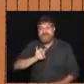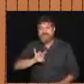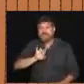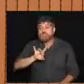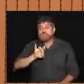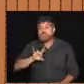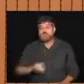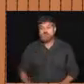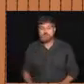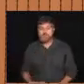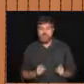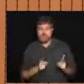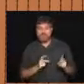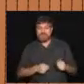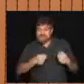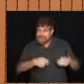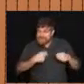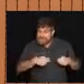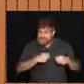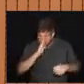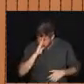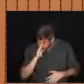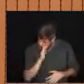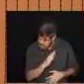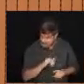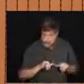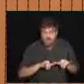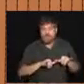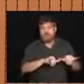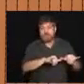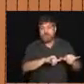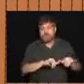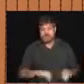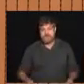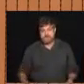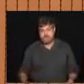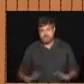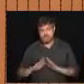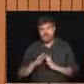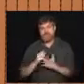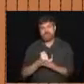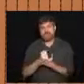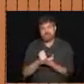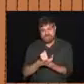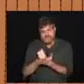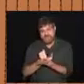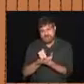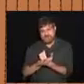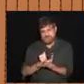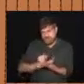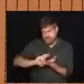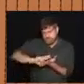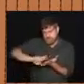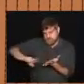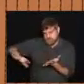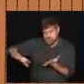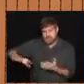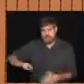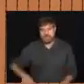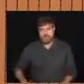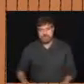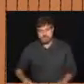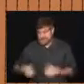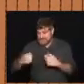comércio necessário, ou seja, supermercado, farmácia e outras questões do gênero